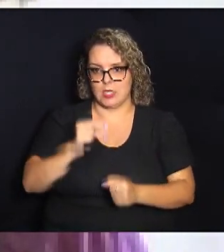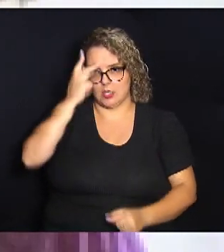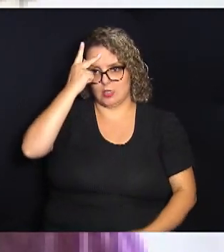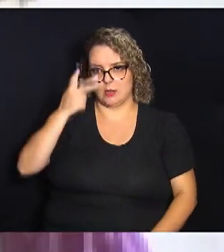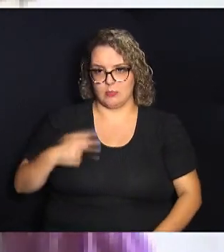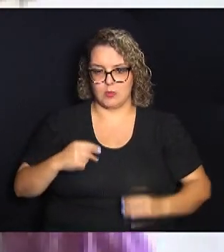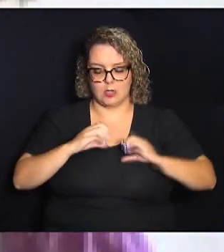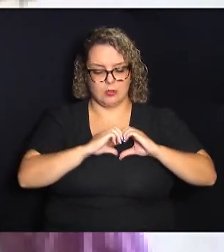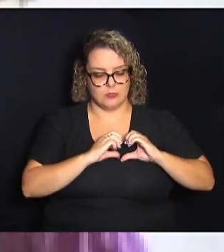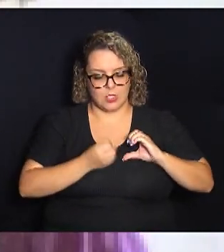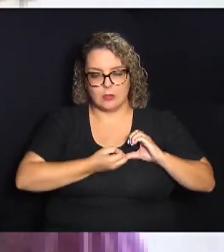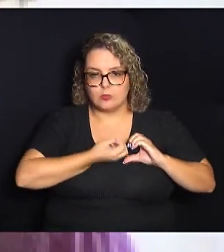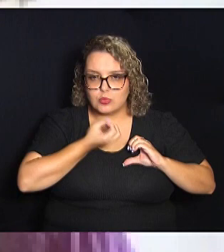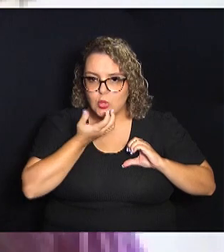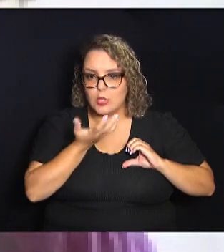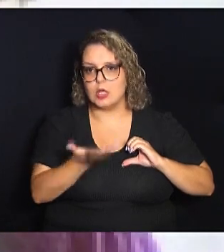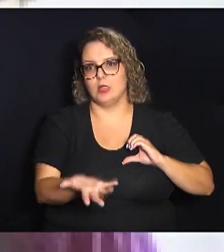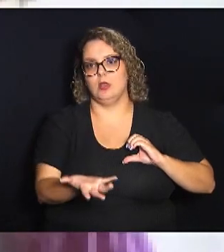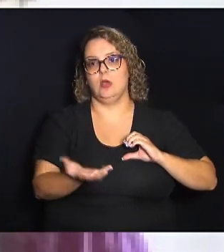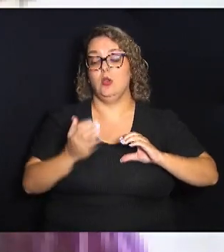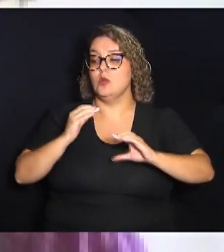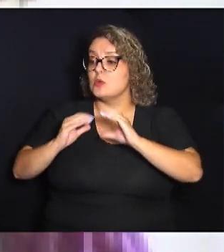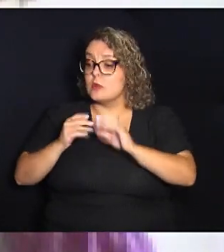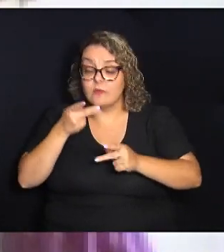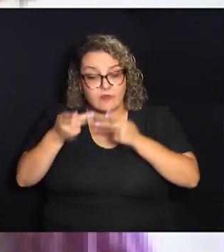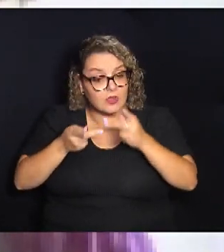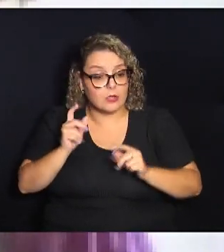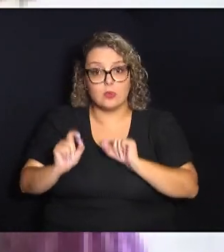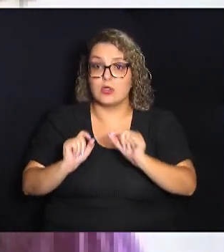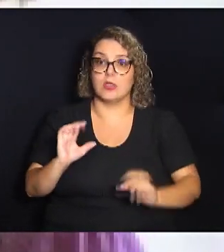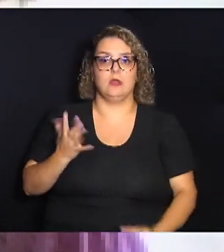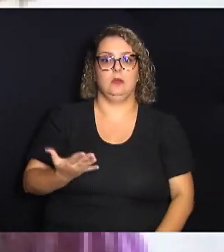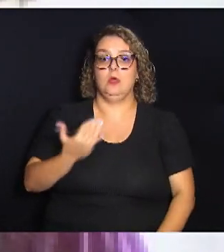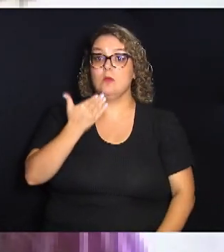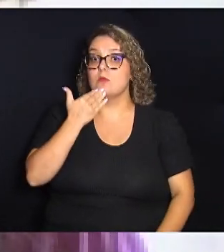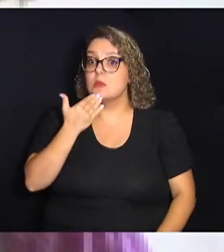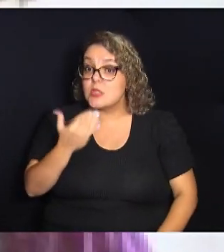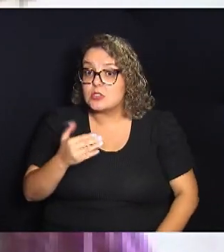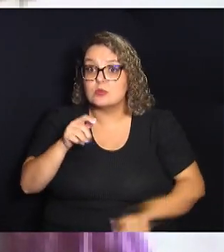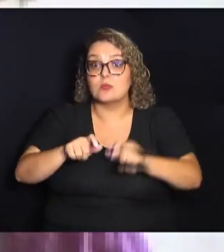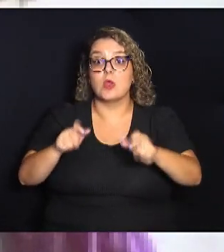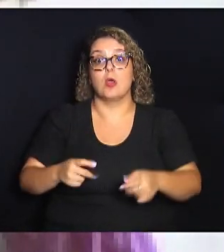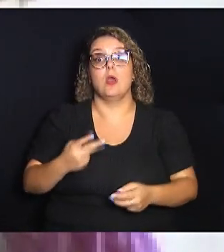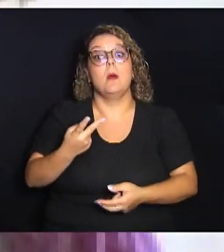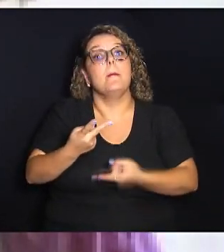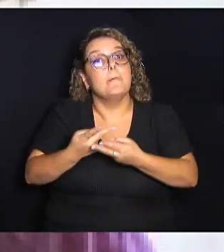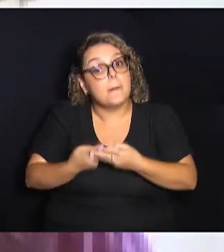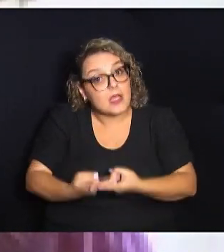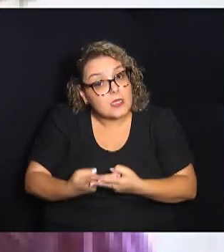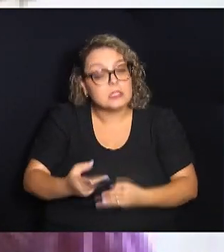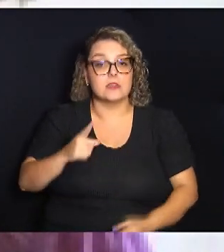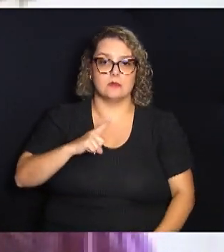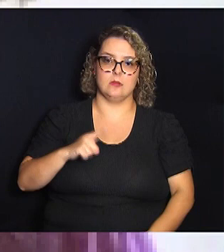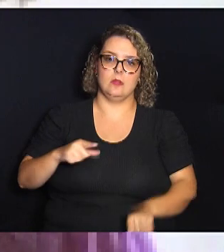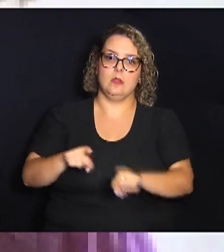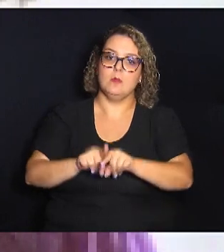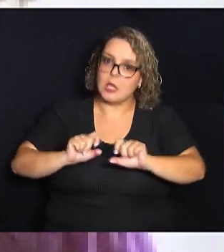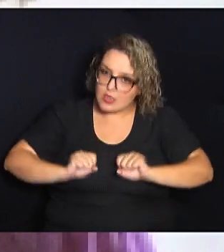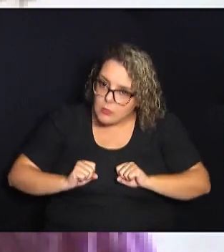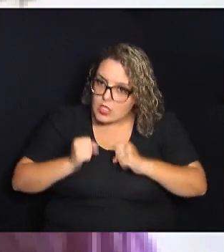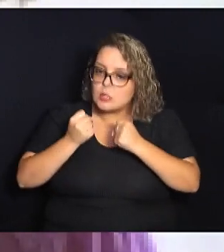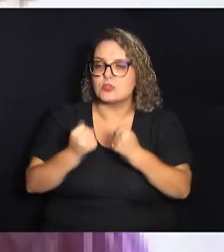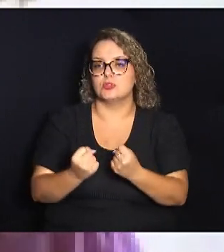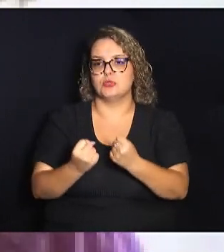o nosso coração, comunicar o que está acontecendo, pedir para que as pessoas tenham um pouco de paciência, mas também se esforçar no